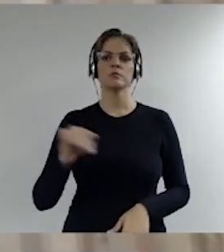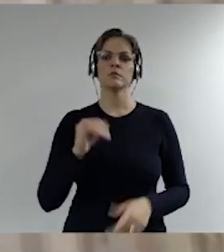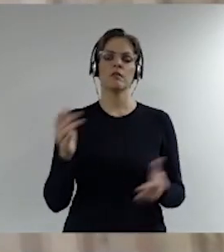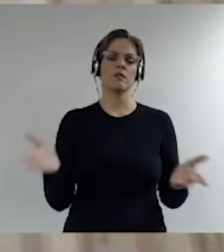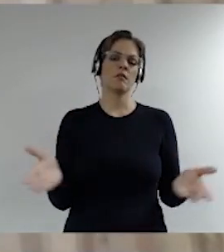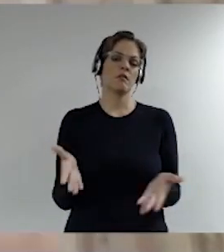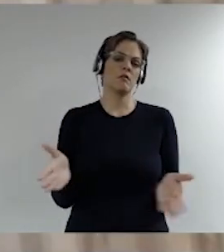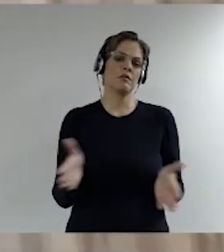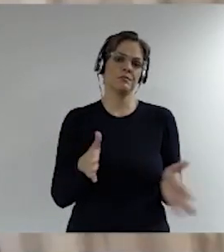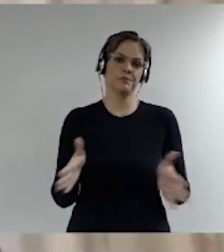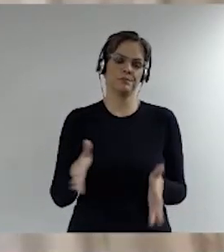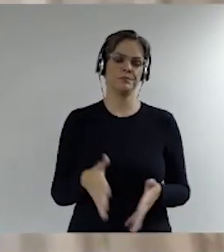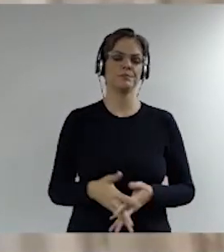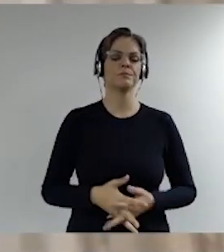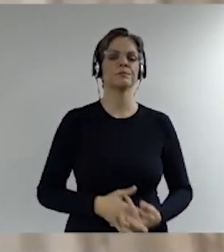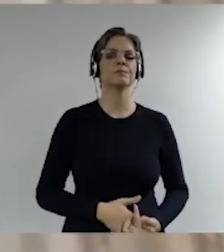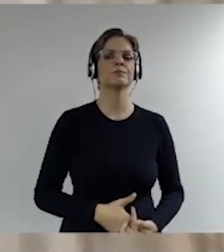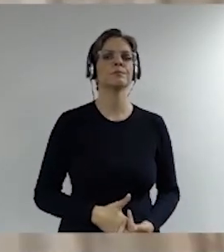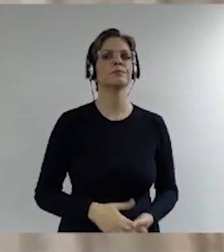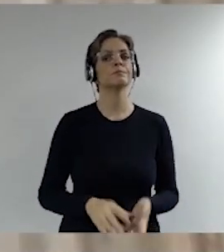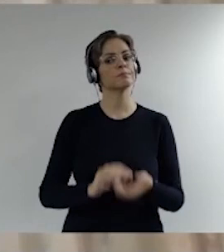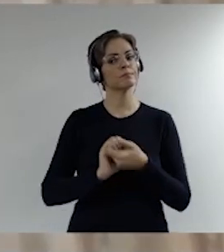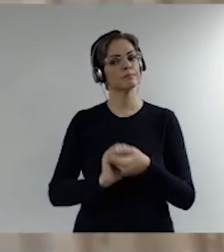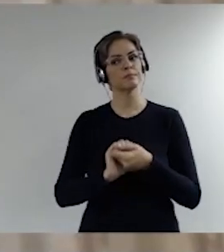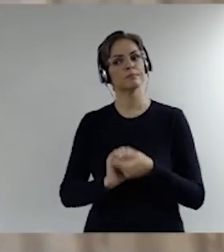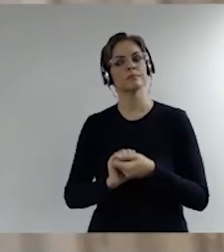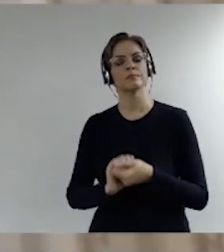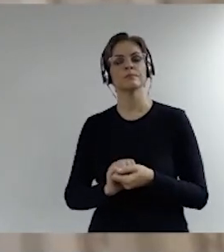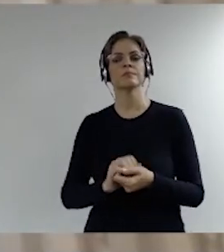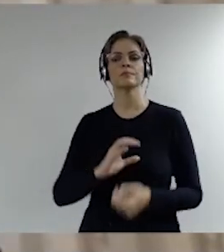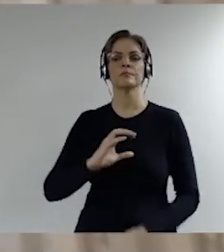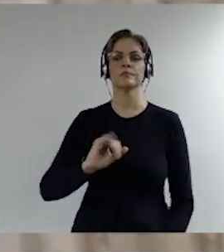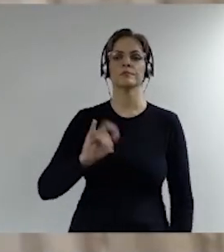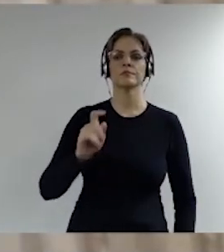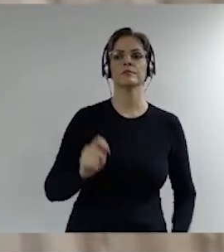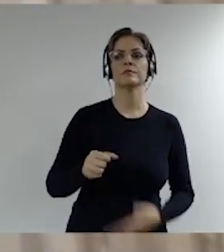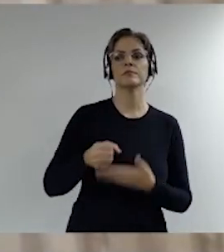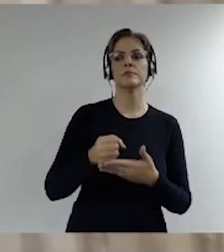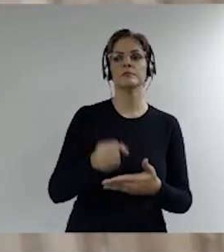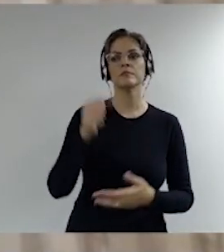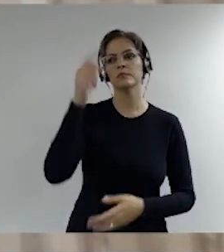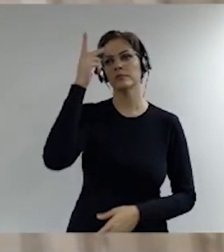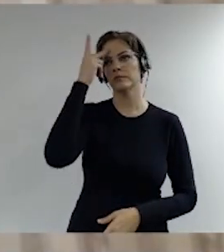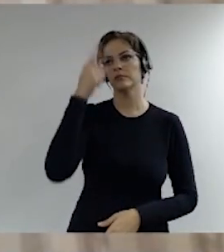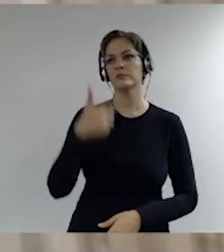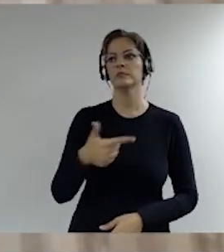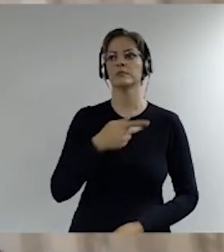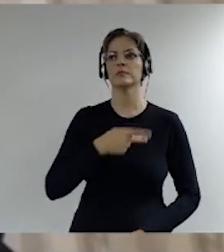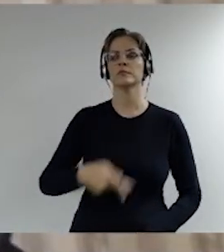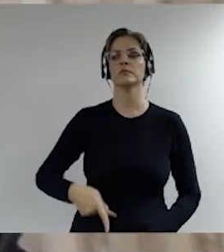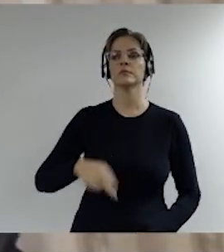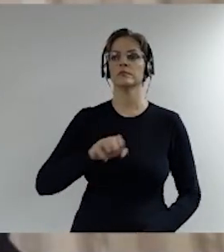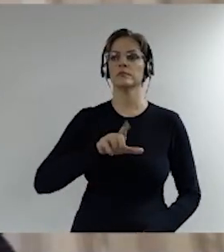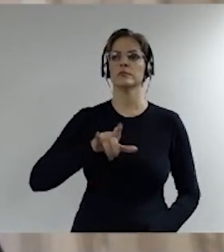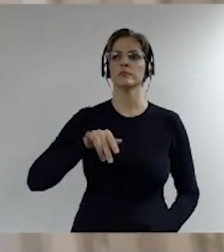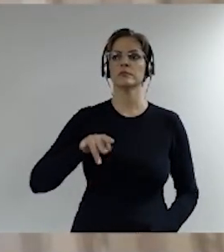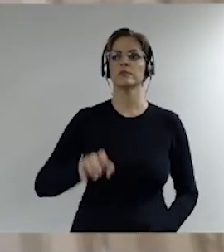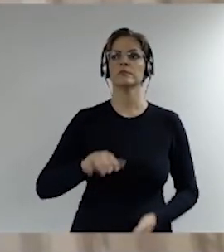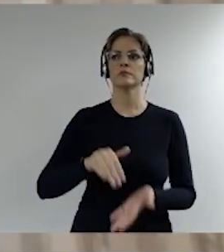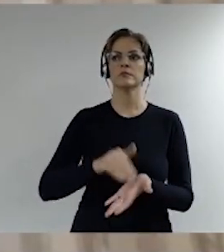E também eu vou saudar toda a nossa diretoria da Caixa de Assistência dos Advogados de São Paulo, através da nossa vice-presidente Aline Fávero e do